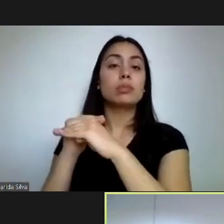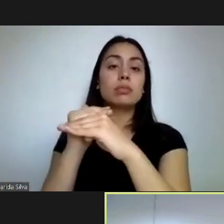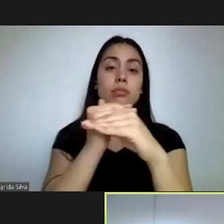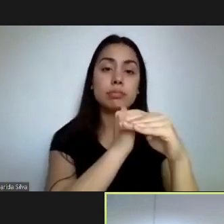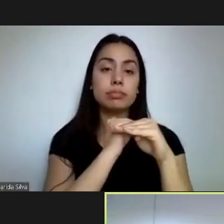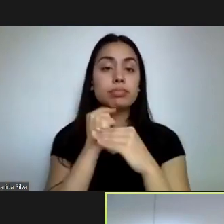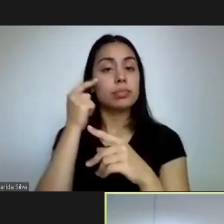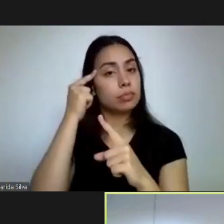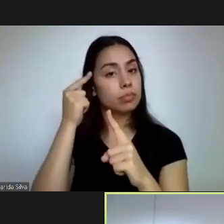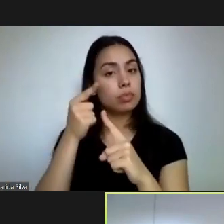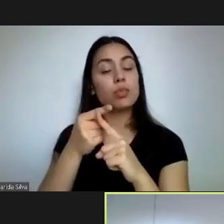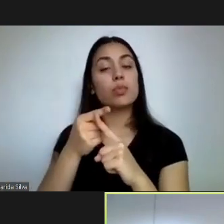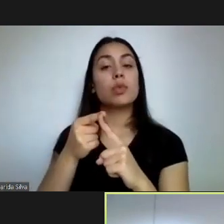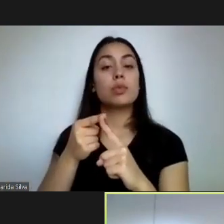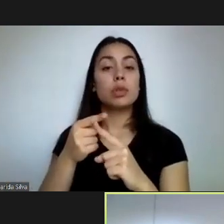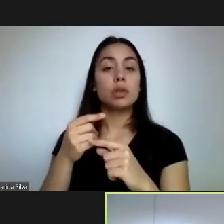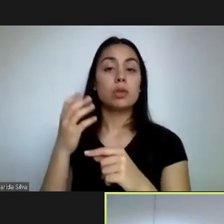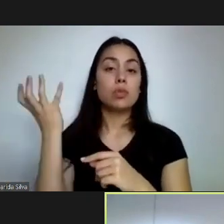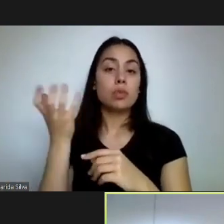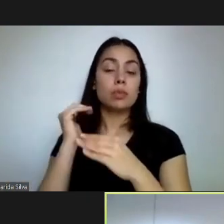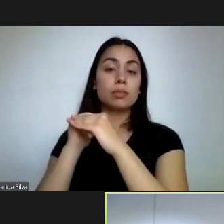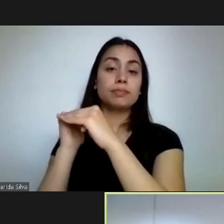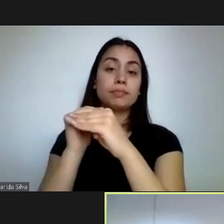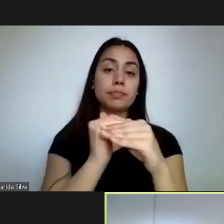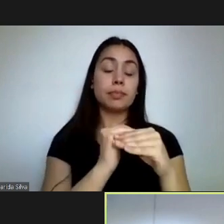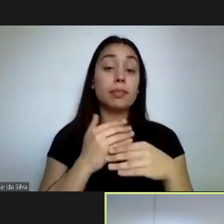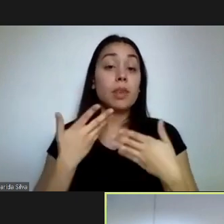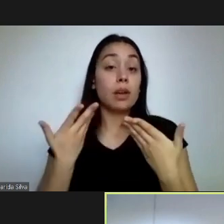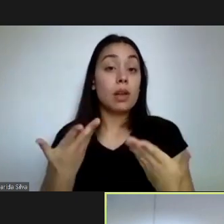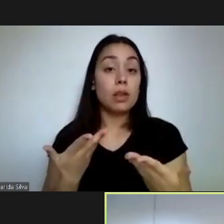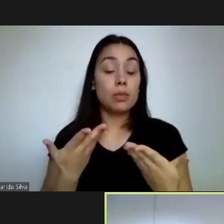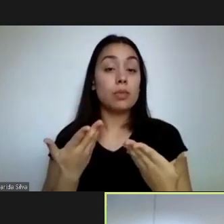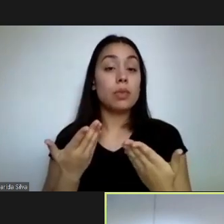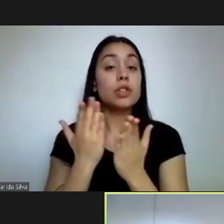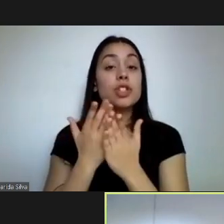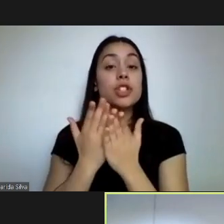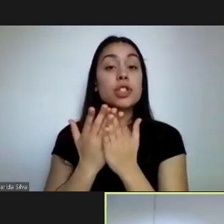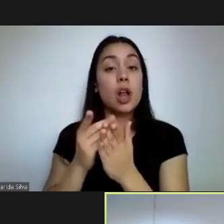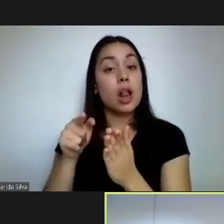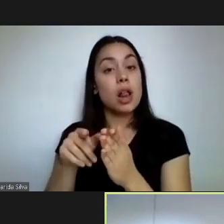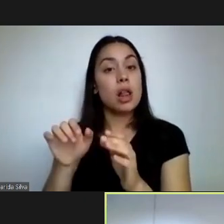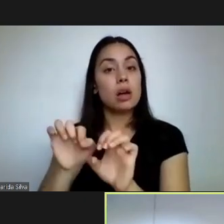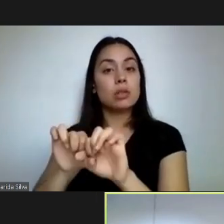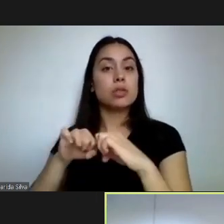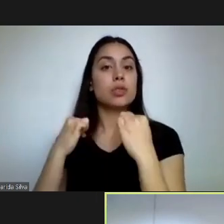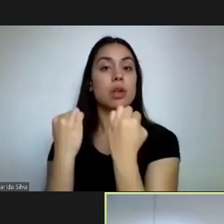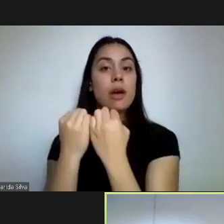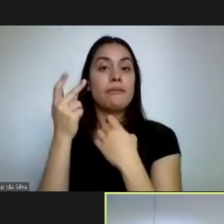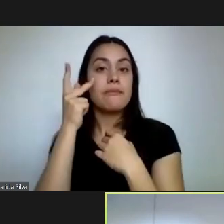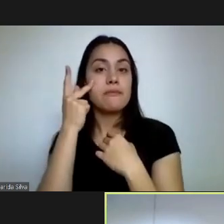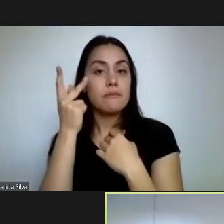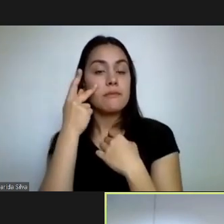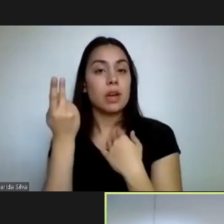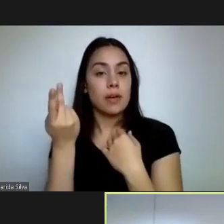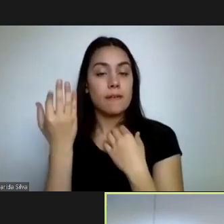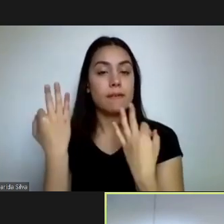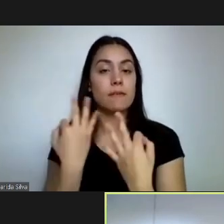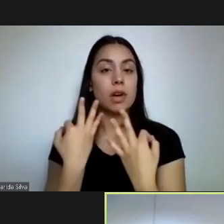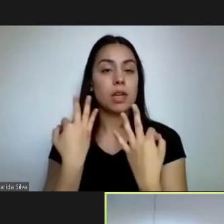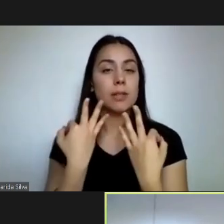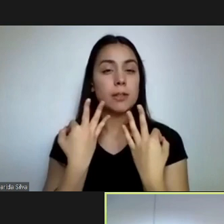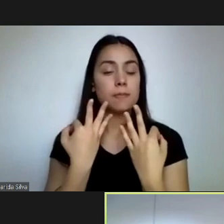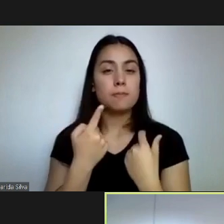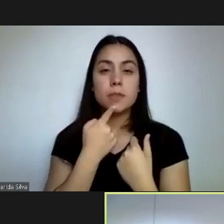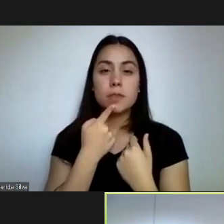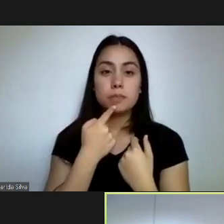e depois vamos para a escola. E é a primeira sociedade em que nos encontramos e muitas vezes em que nos confrontamos com a diferença.